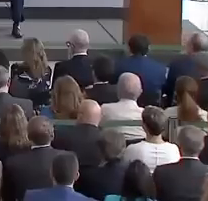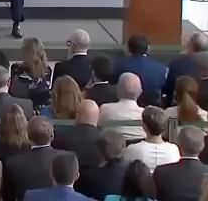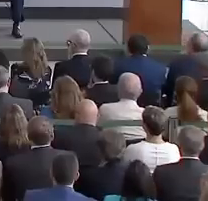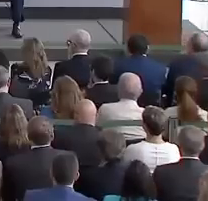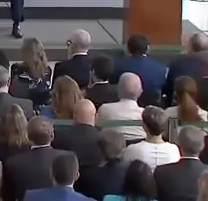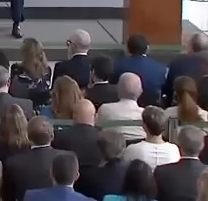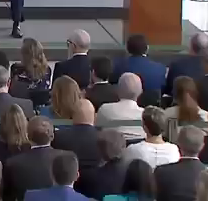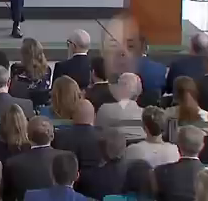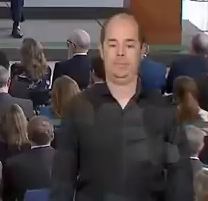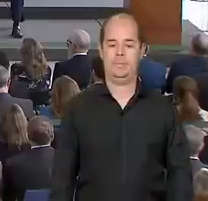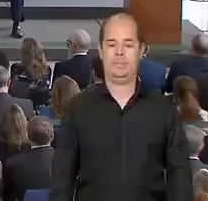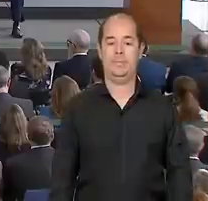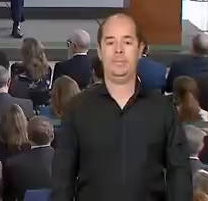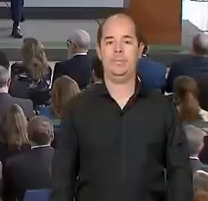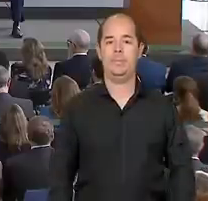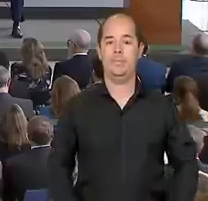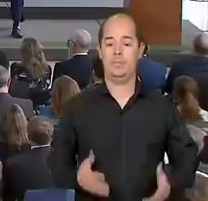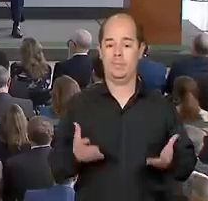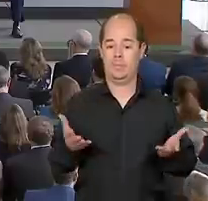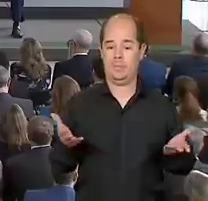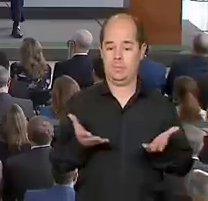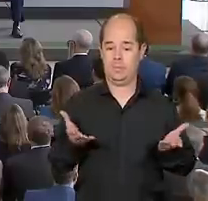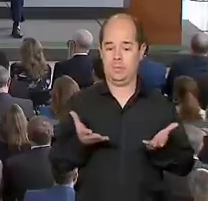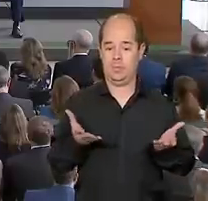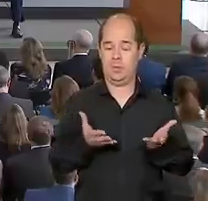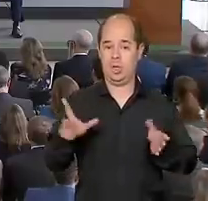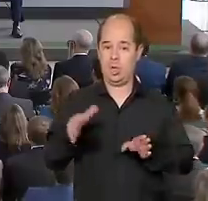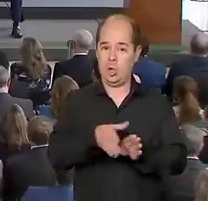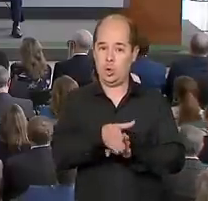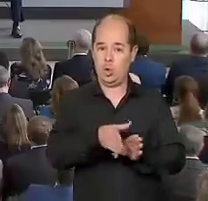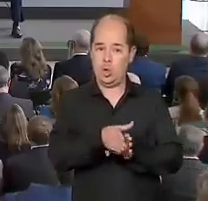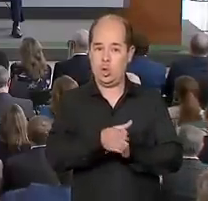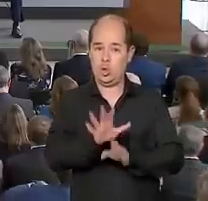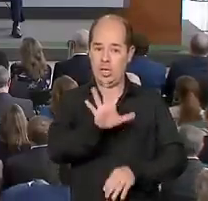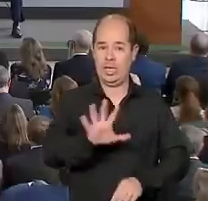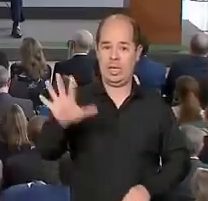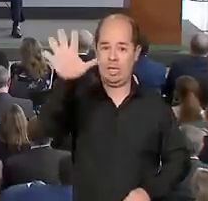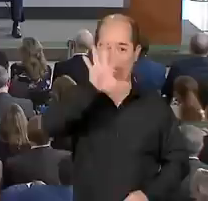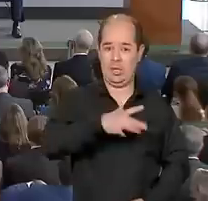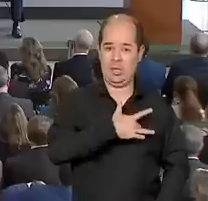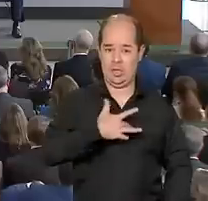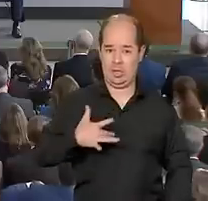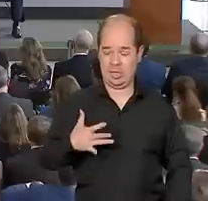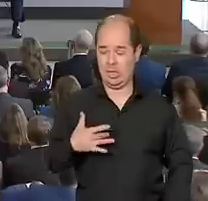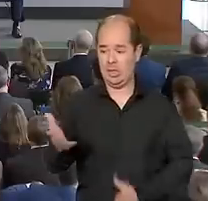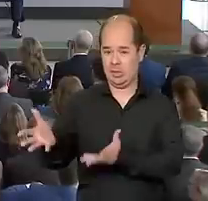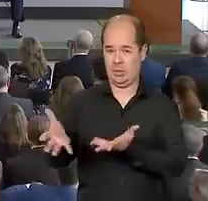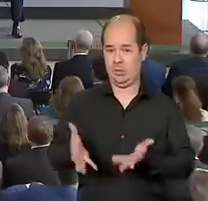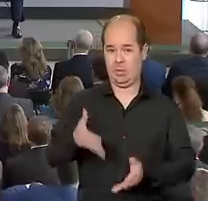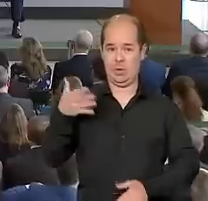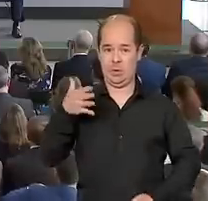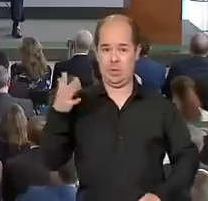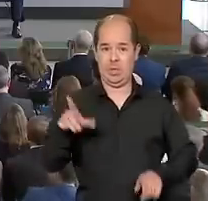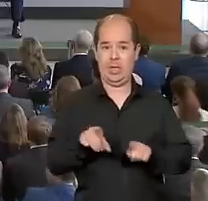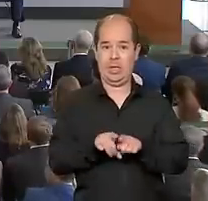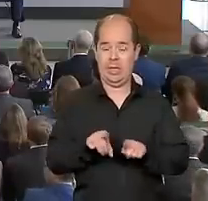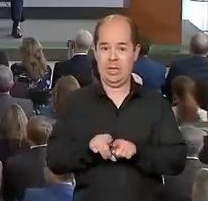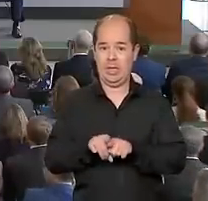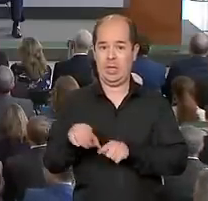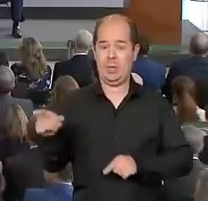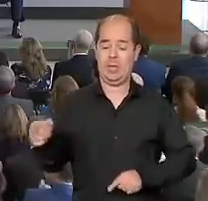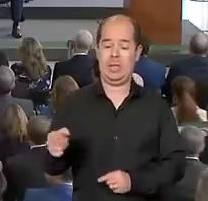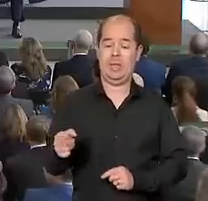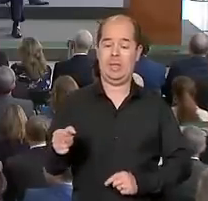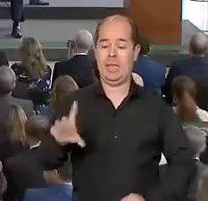Fará o uso da palavra a Conselheira Nacional de Saúde e Coordenadora da Comissão Intersetorial de Assistência Farmacêutica,